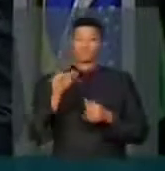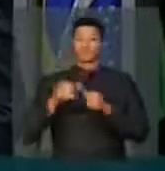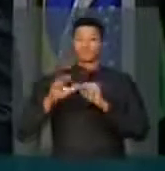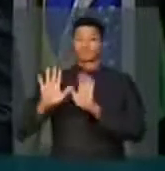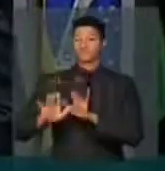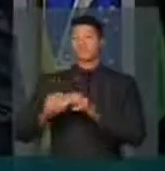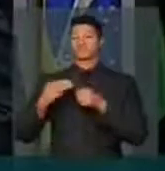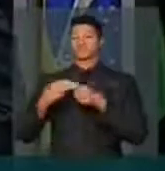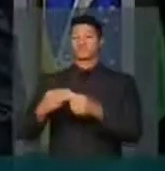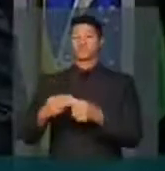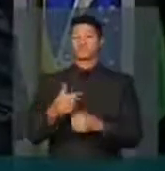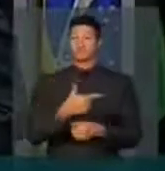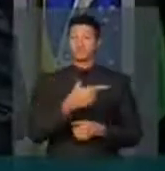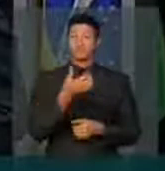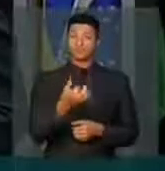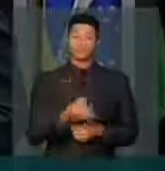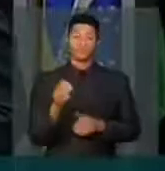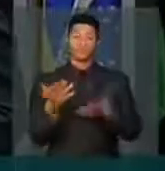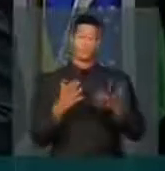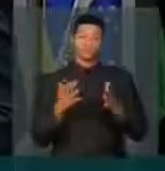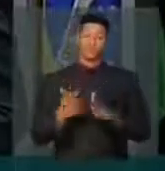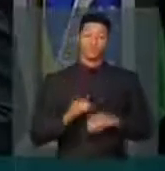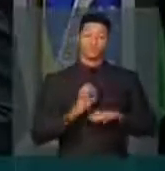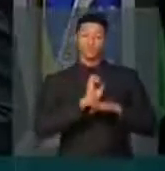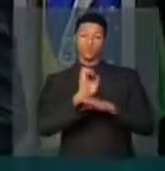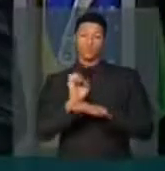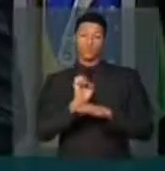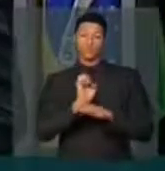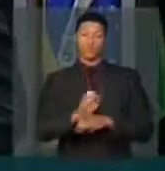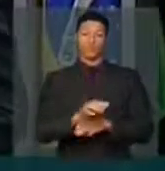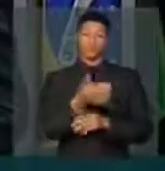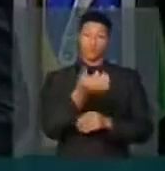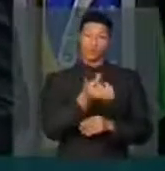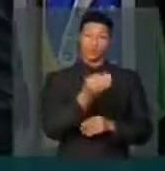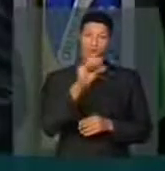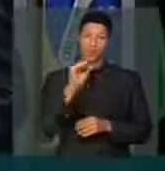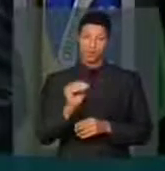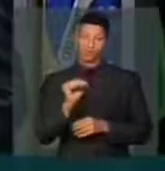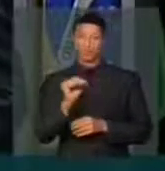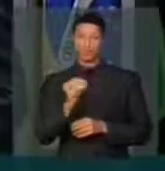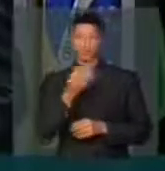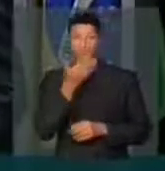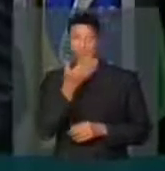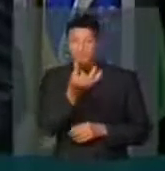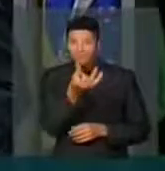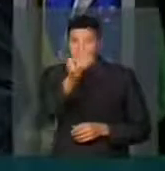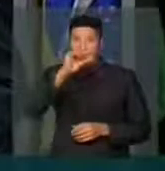município. 26% aproximadamente nos estados e 60%, pasmem,